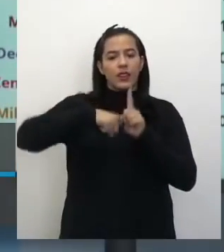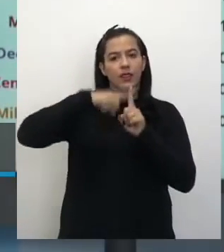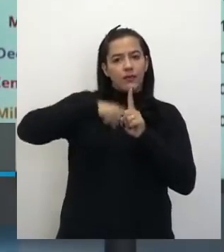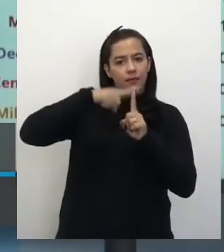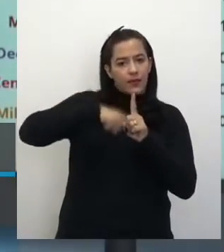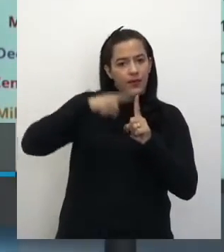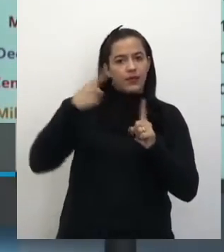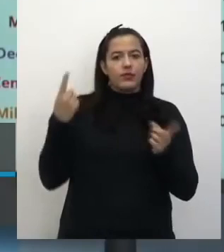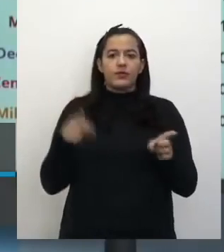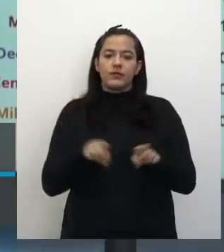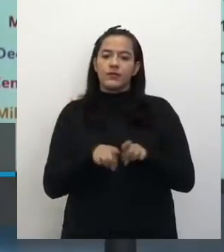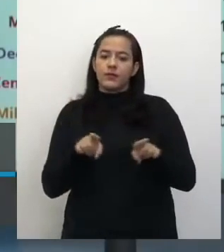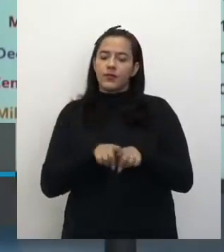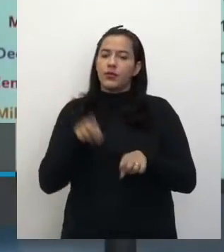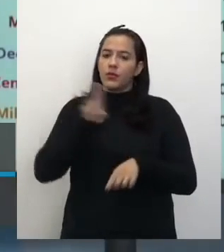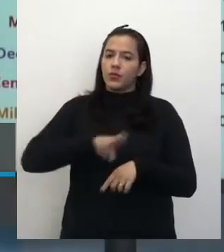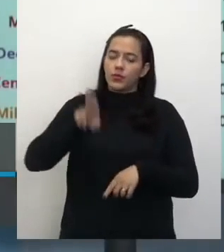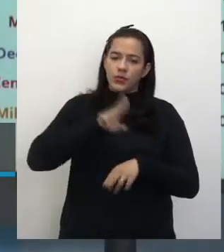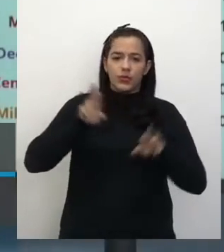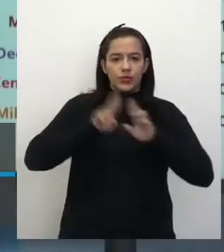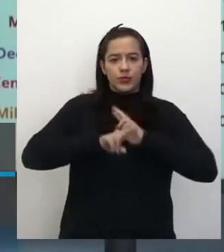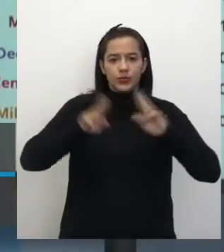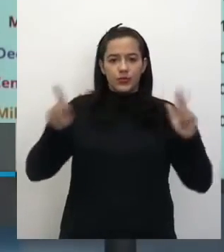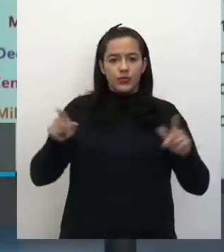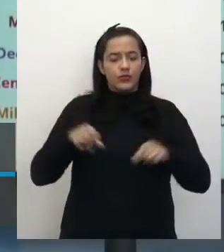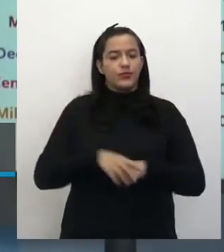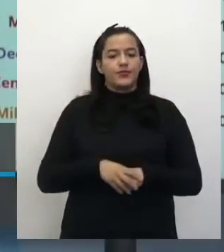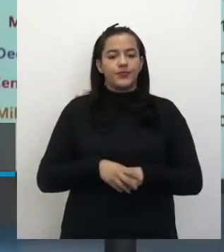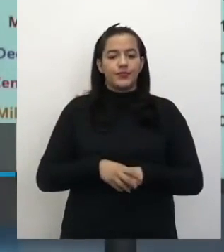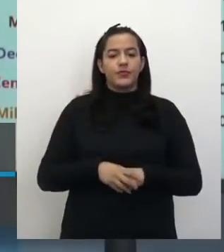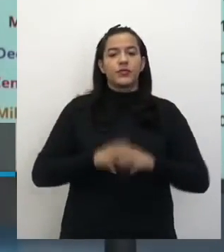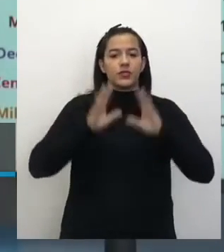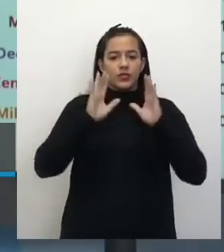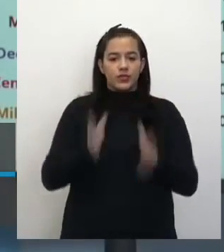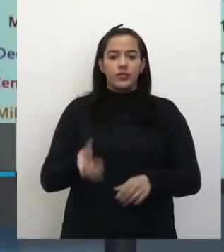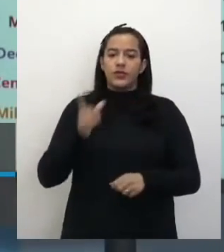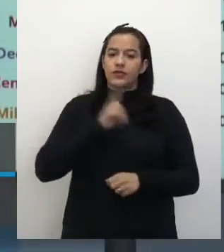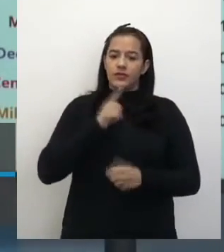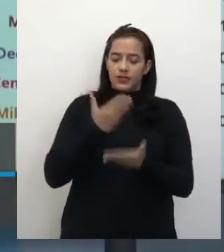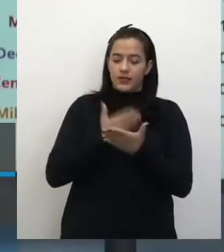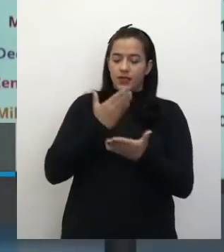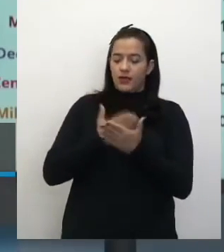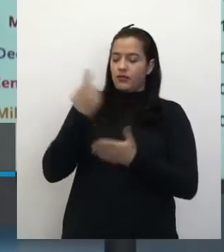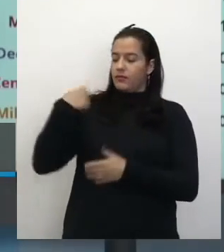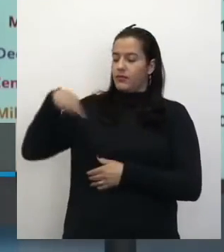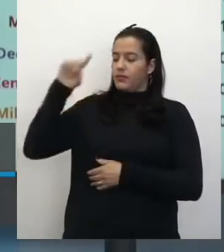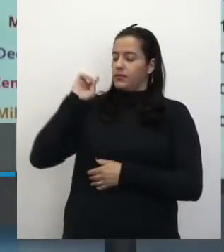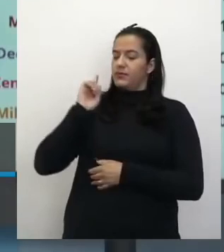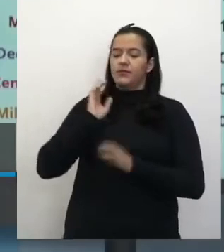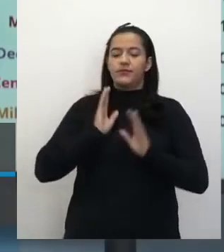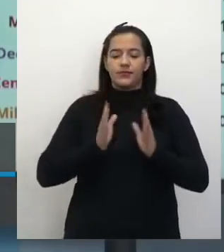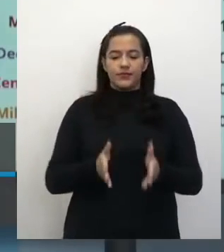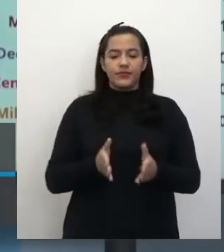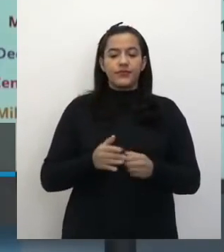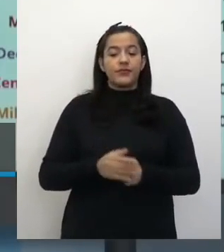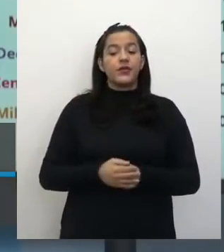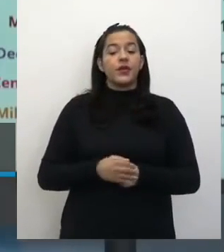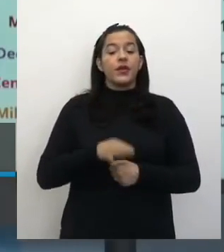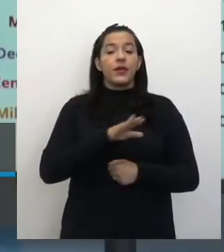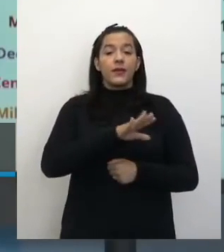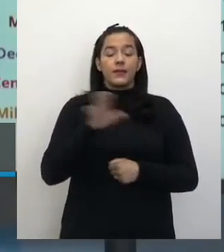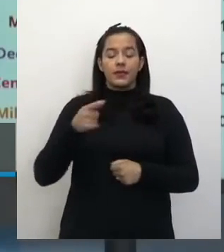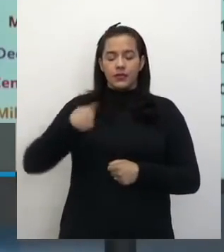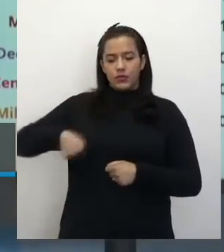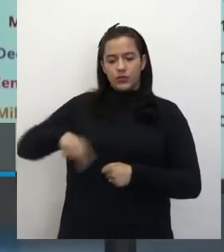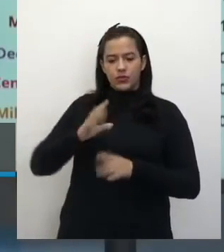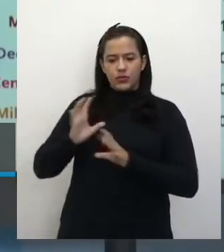utilizamos aí os graus Celsius, os Fahrenheit, o Kelvin, que já temos essa aula na semana passada, né? No caso, a gente não consegue